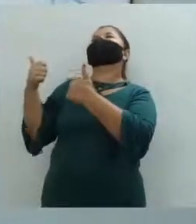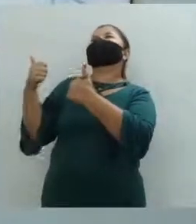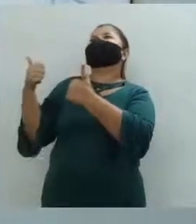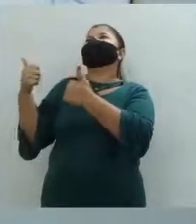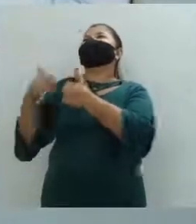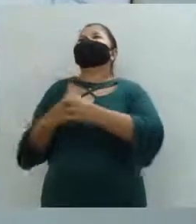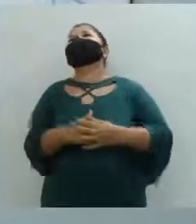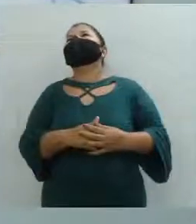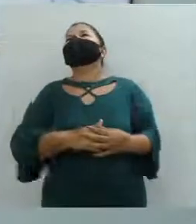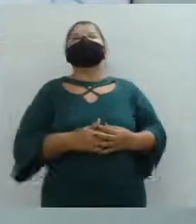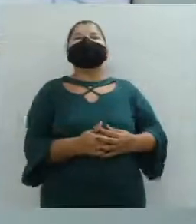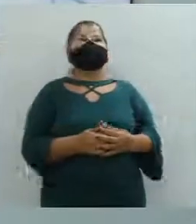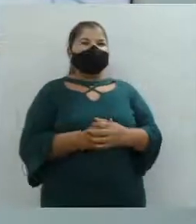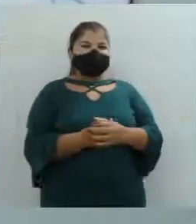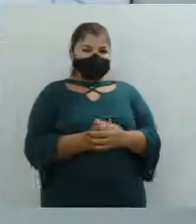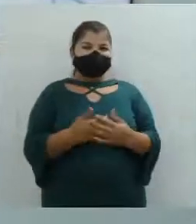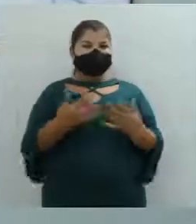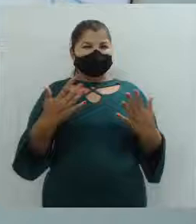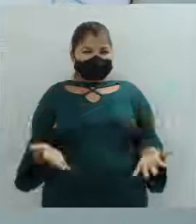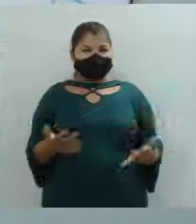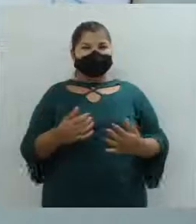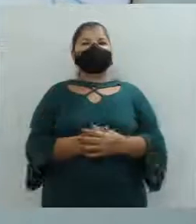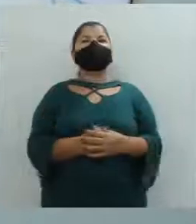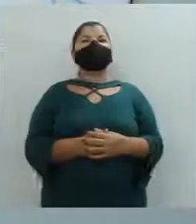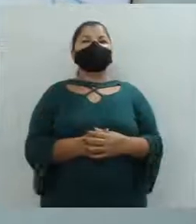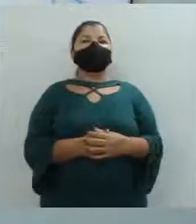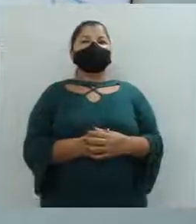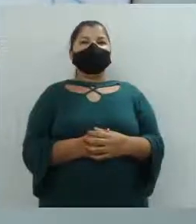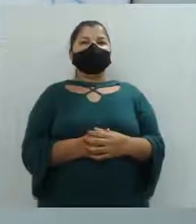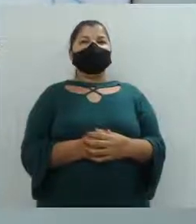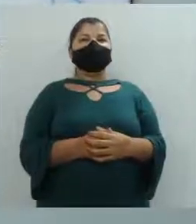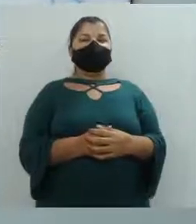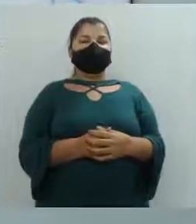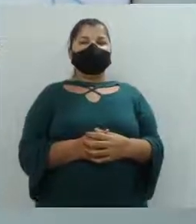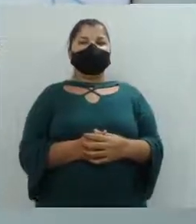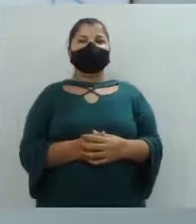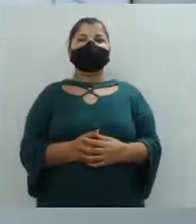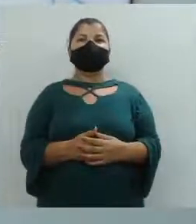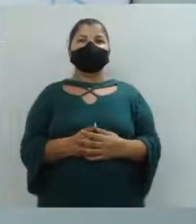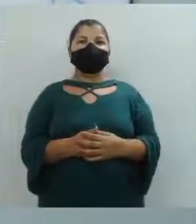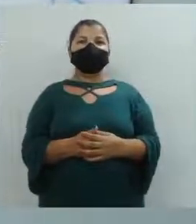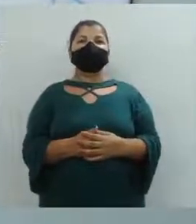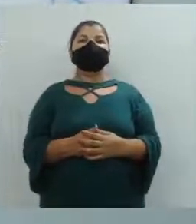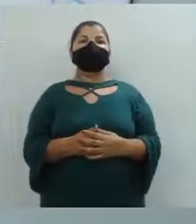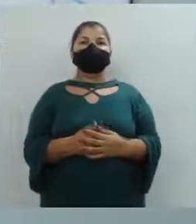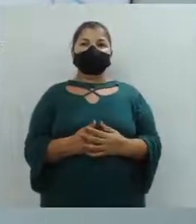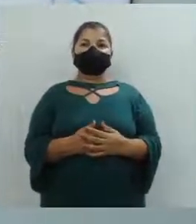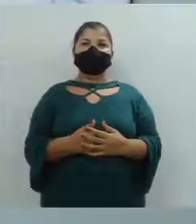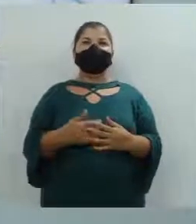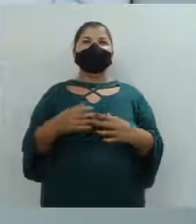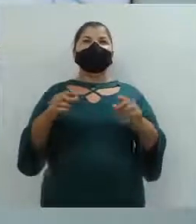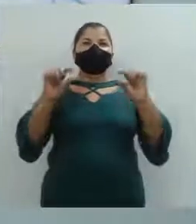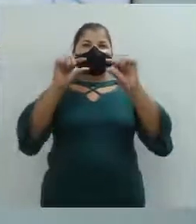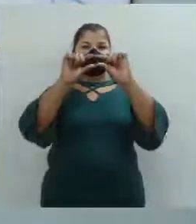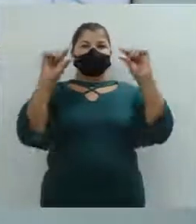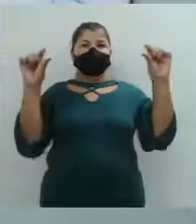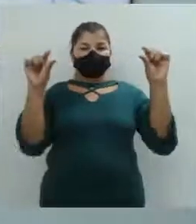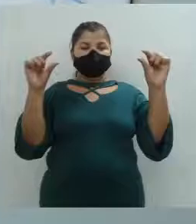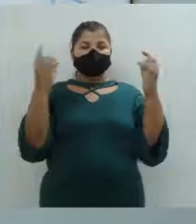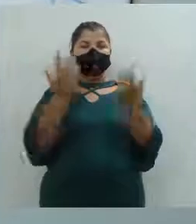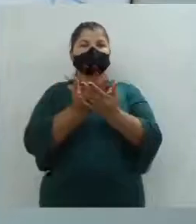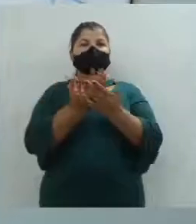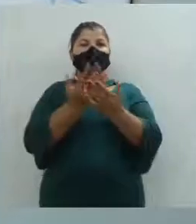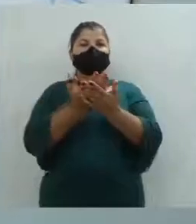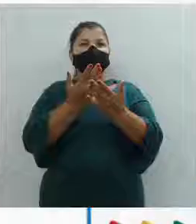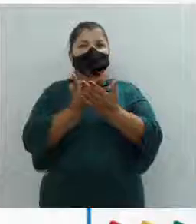Sueli! Muito bem. Então, o título da nossa aula de hoje é,